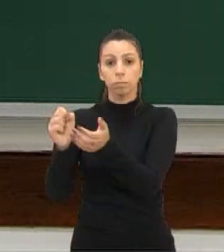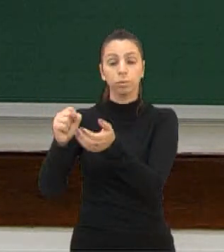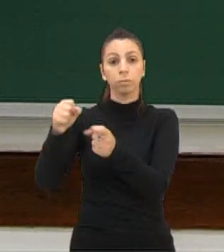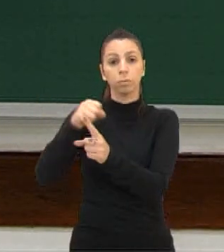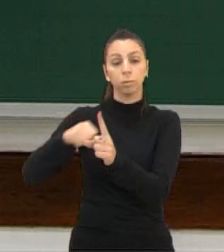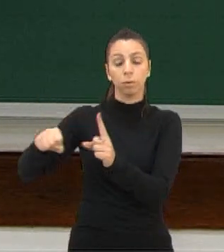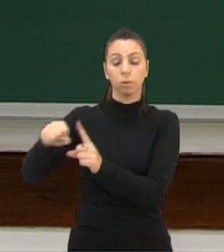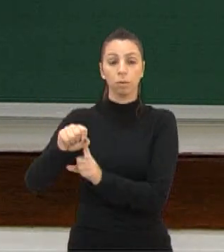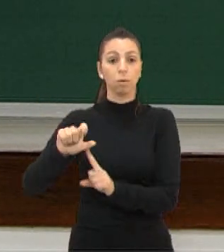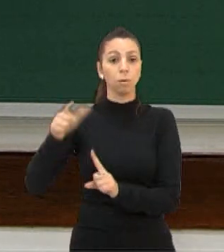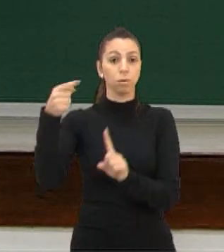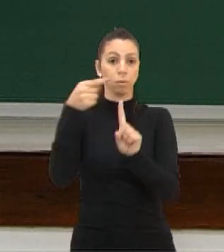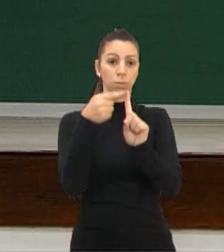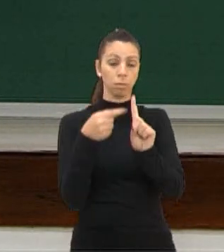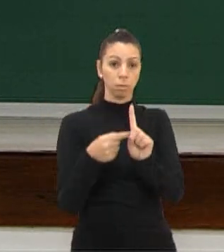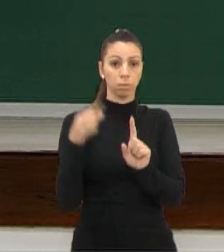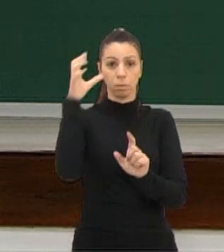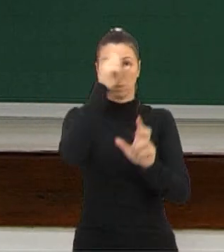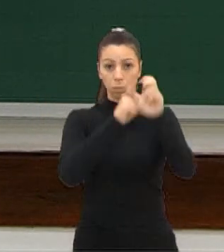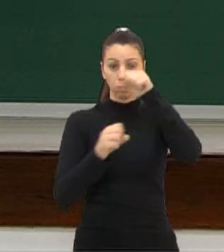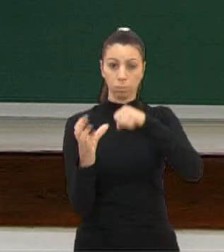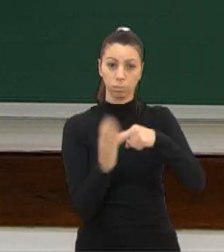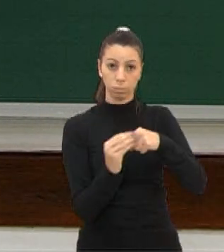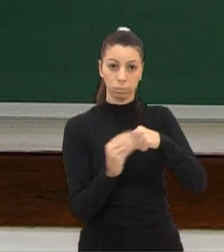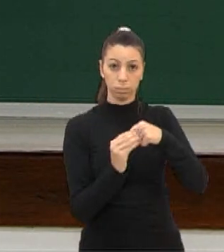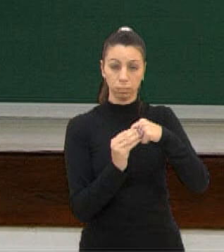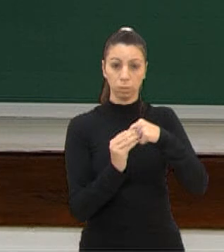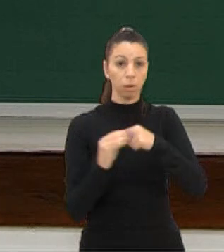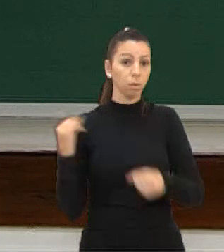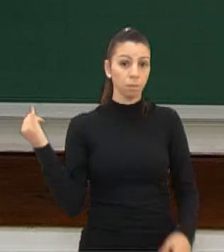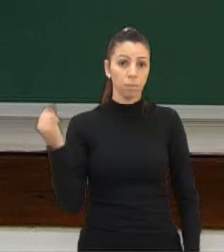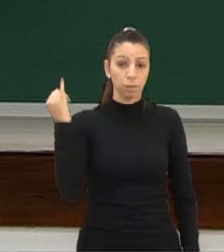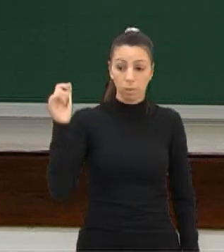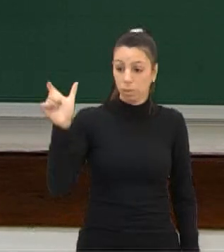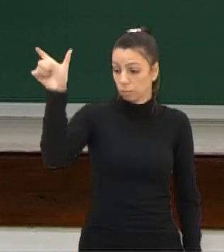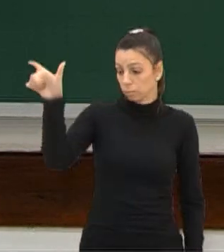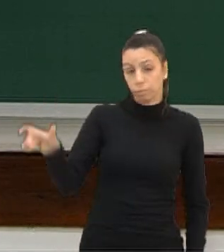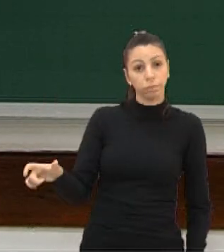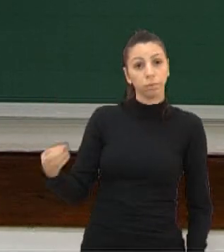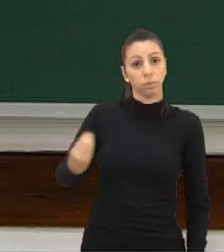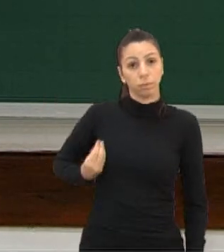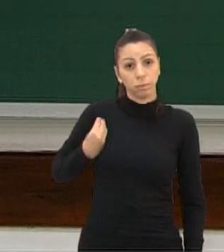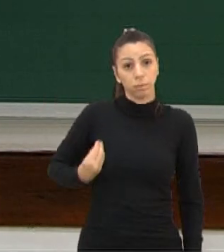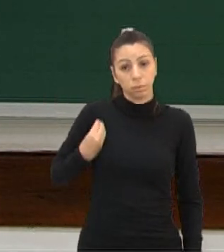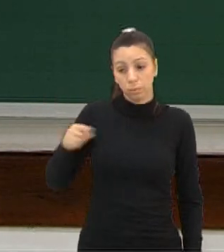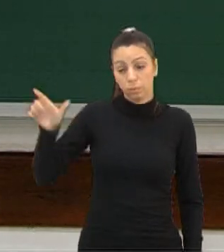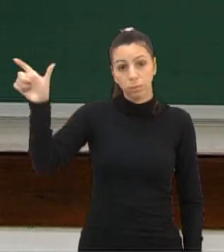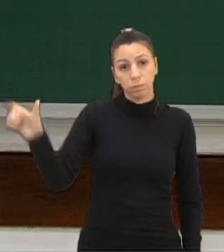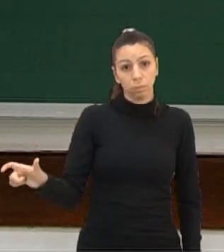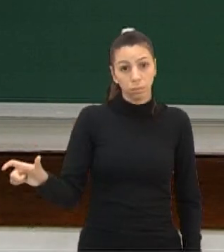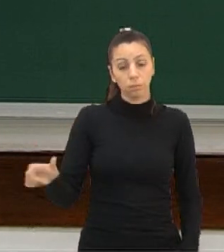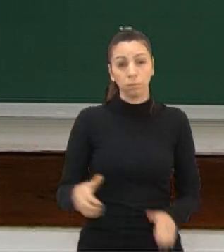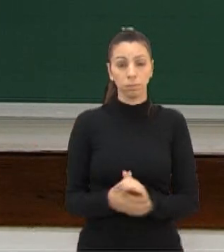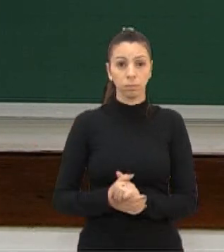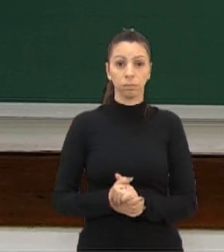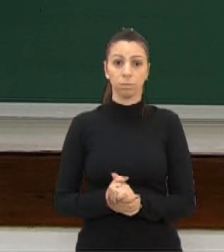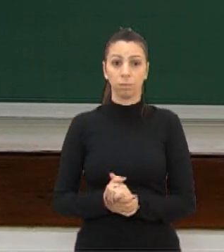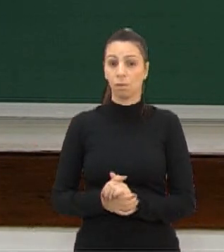vejam outro tipo de apreensão de conhecimento que também são importantes para aquela realidade, que não são necessariamente, talvez, as